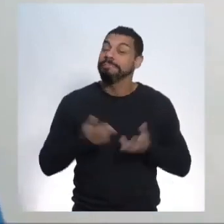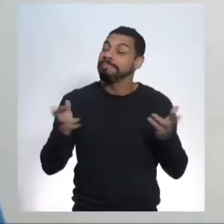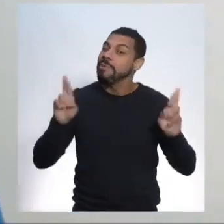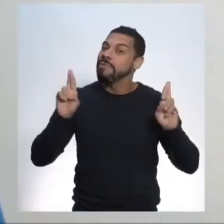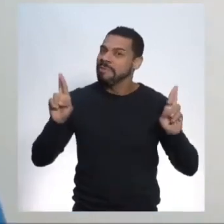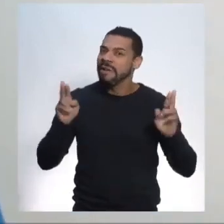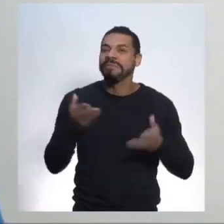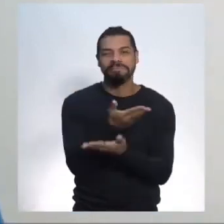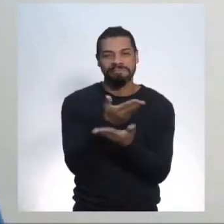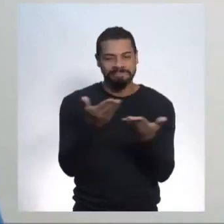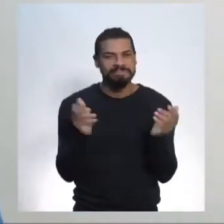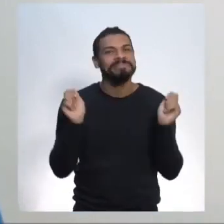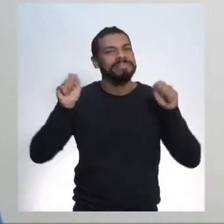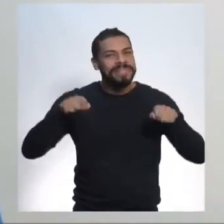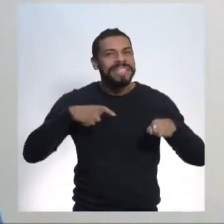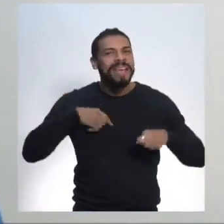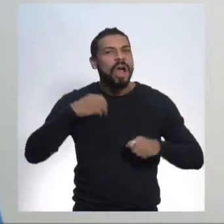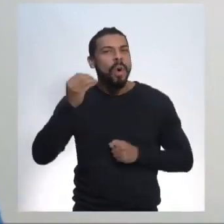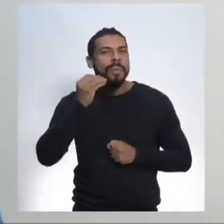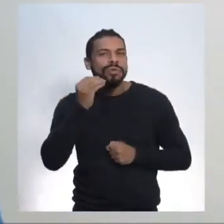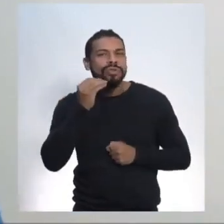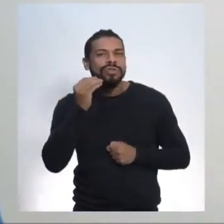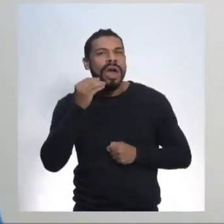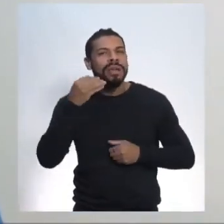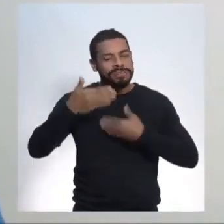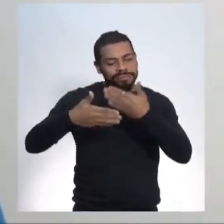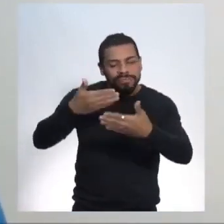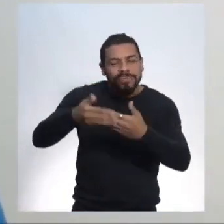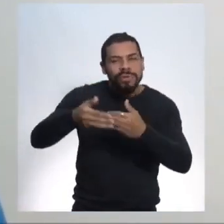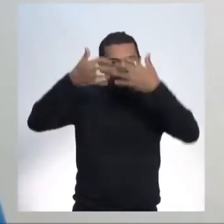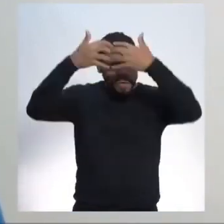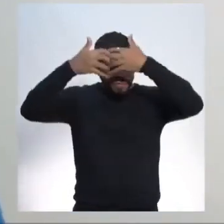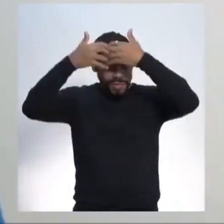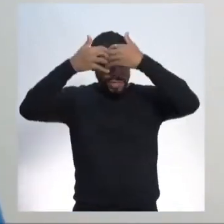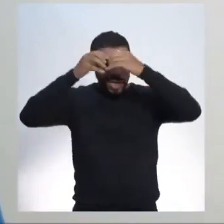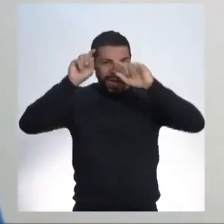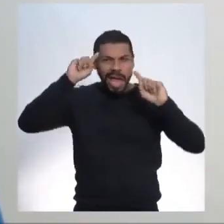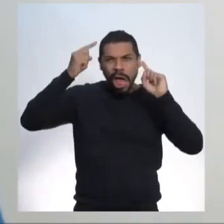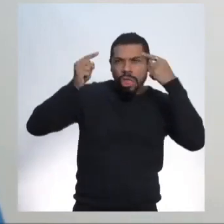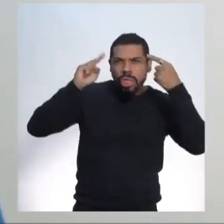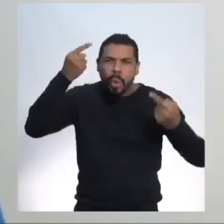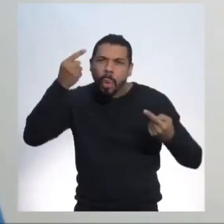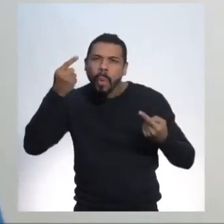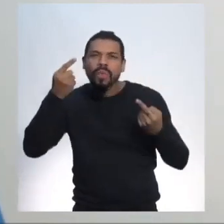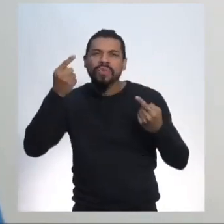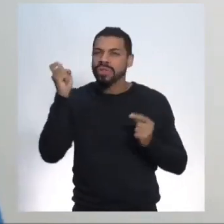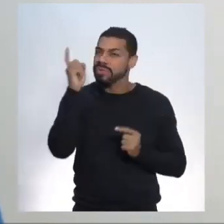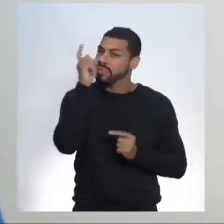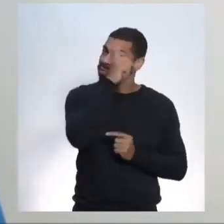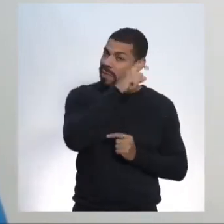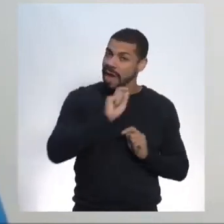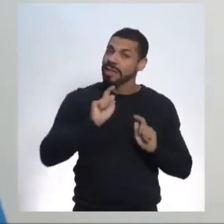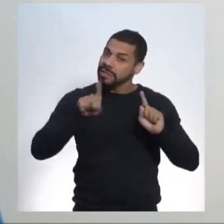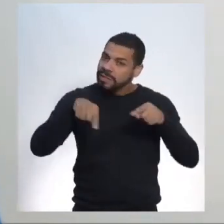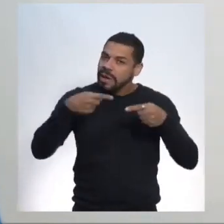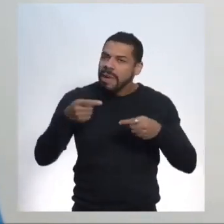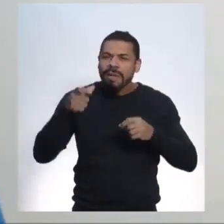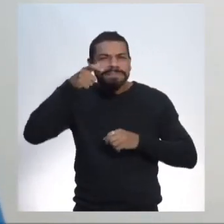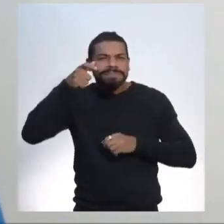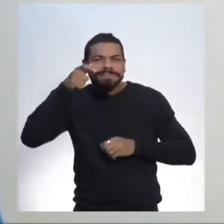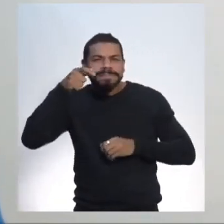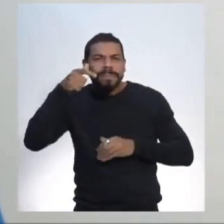que sim, espero que tenha a oportunidade de conseguir refletir e aquilo que ficou em dúvida ou que teve alguma dificuldade,